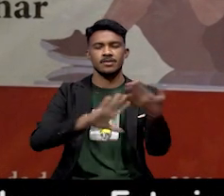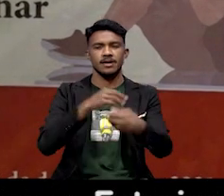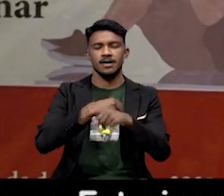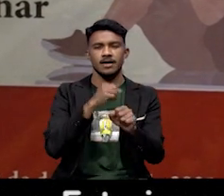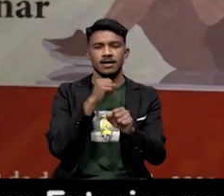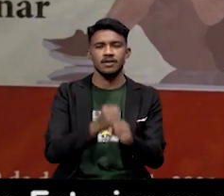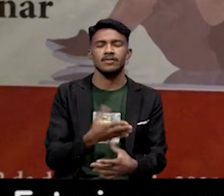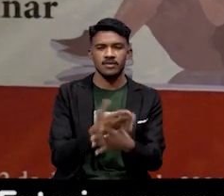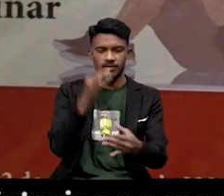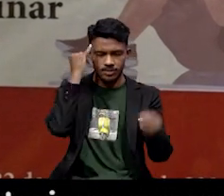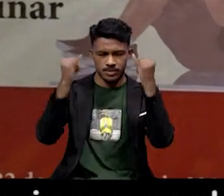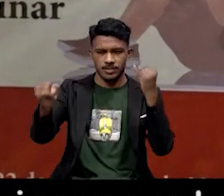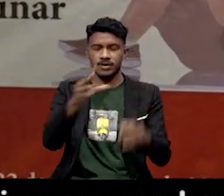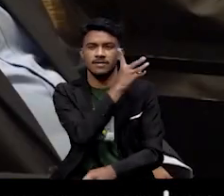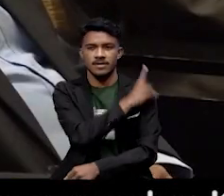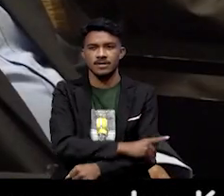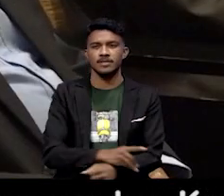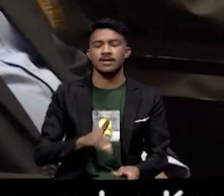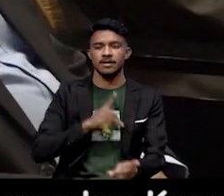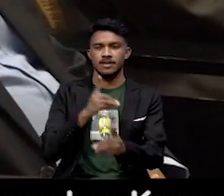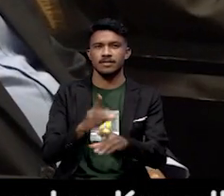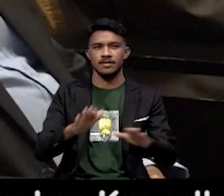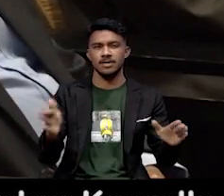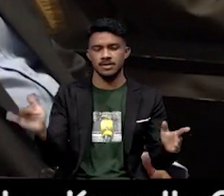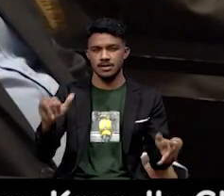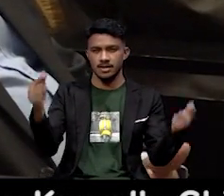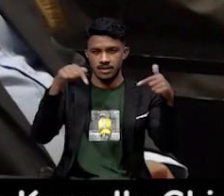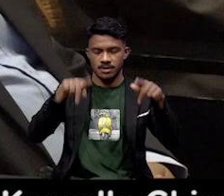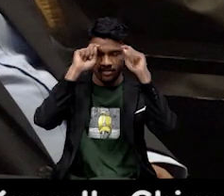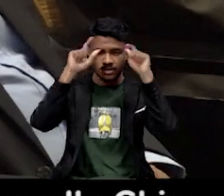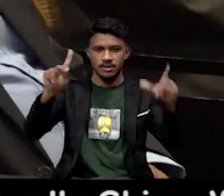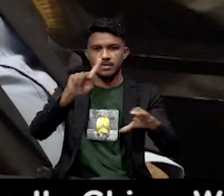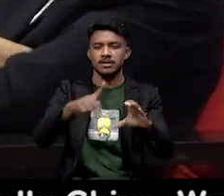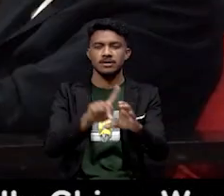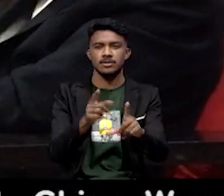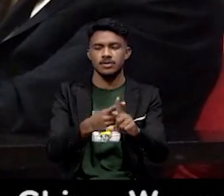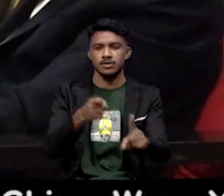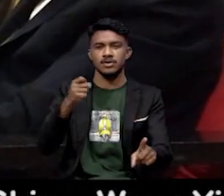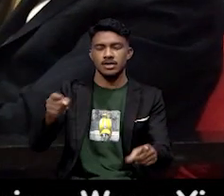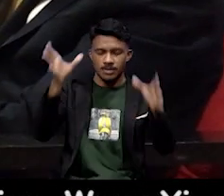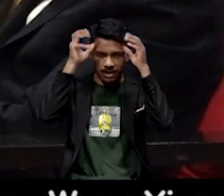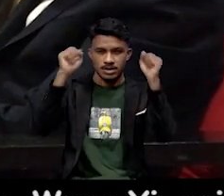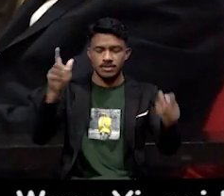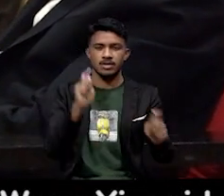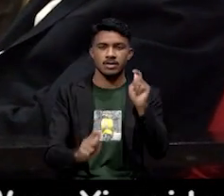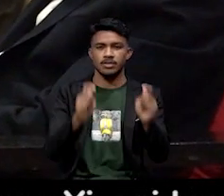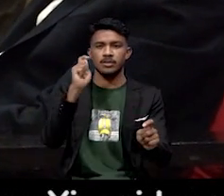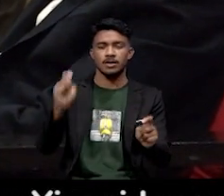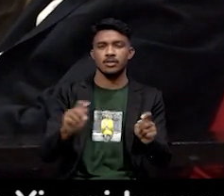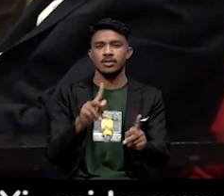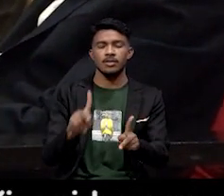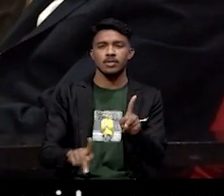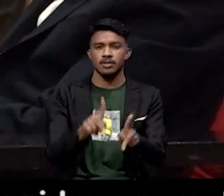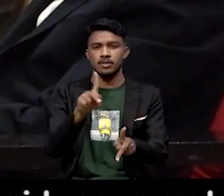no Defesa ba Direito Labarik Siranian e Timor-Leste participa o seu Presidente Tribunal Recurso, Procuradoria Geral